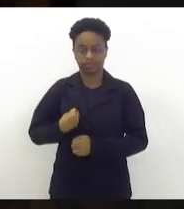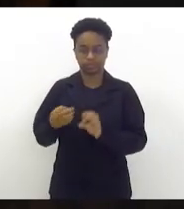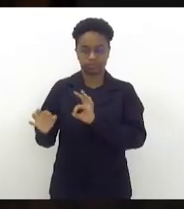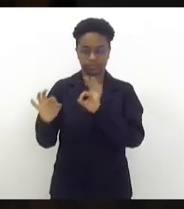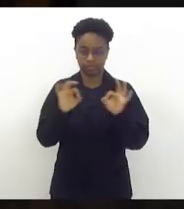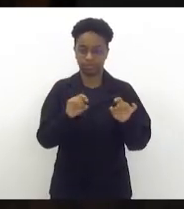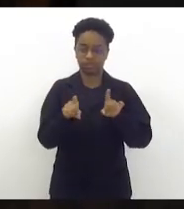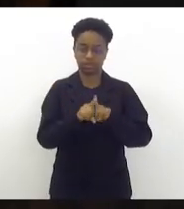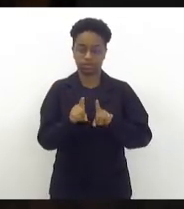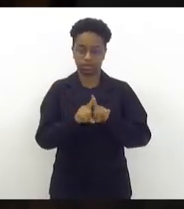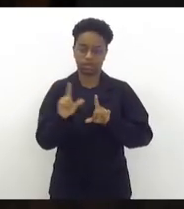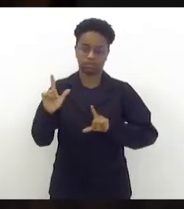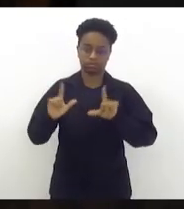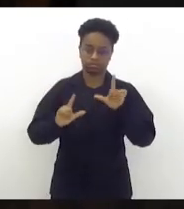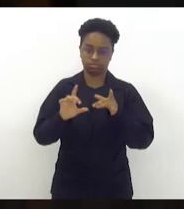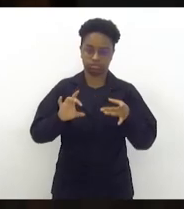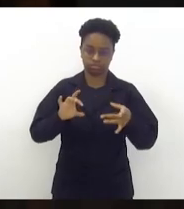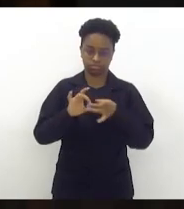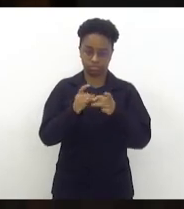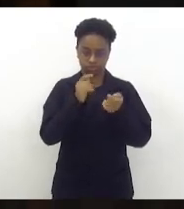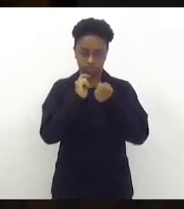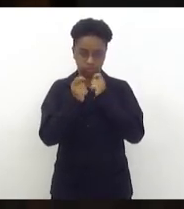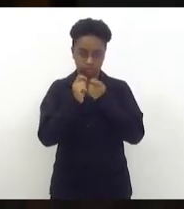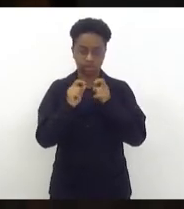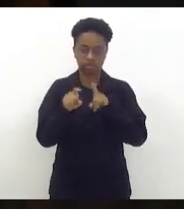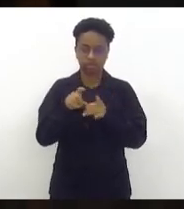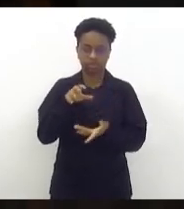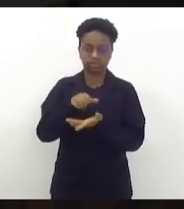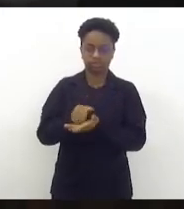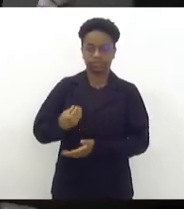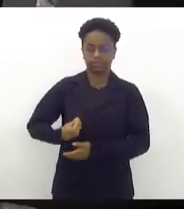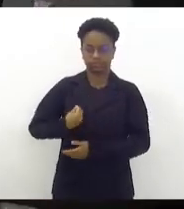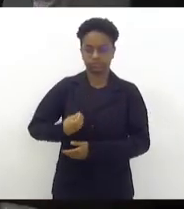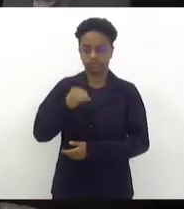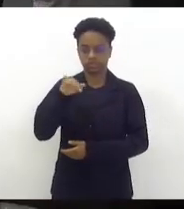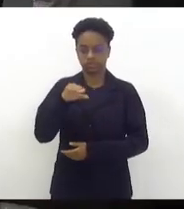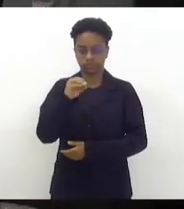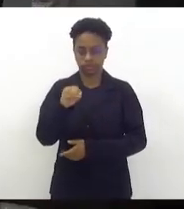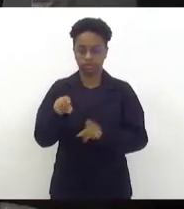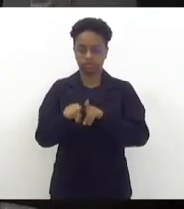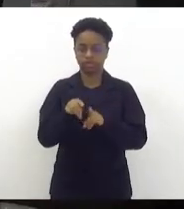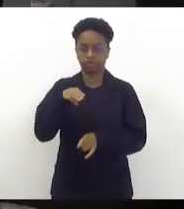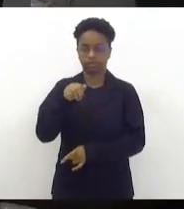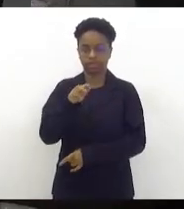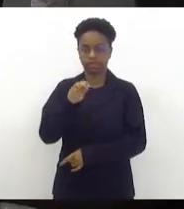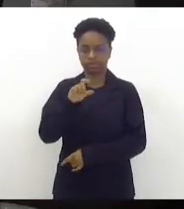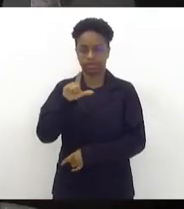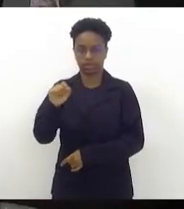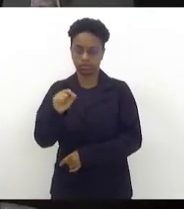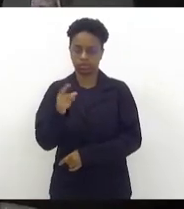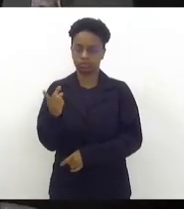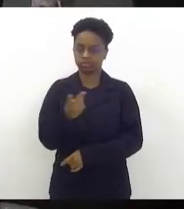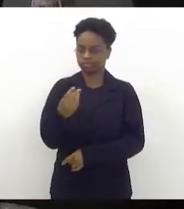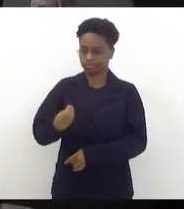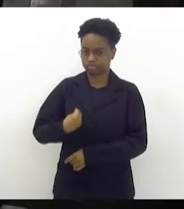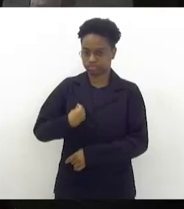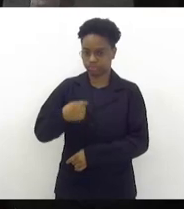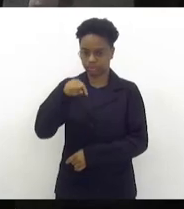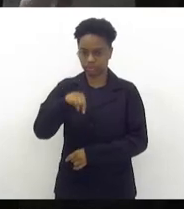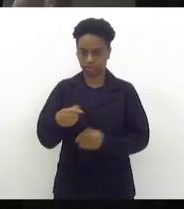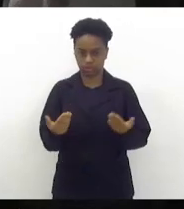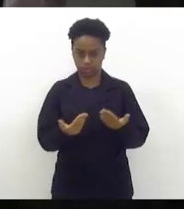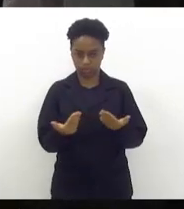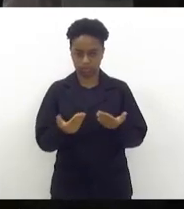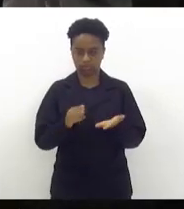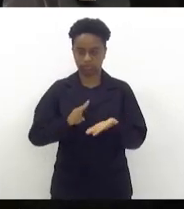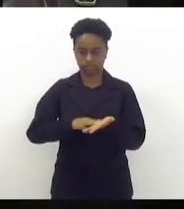imprensa. Gostaria de registrar também a presença do Dr. João Luiz Ferraz, Dr. Marcelo Evaristo. Estão aqui presentes